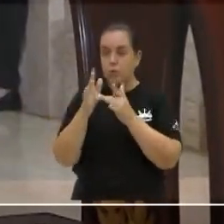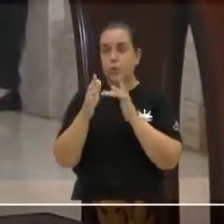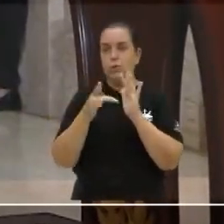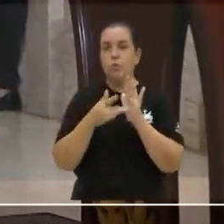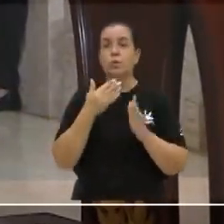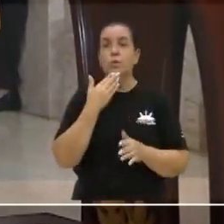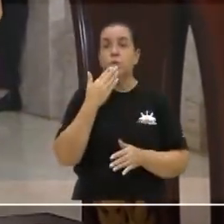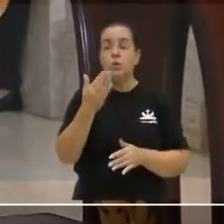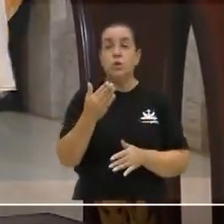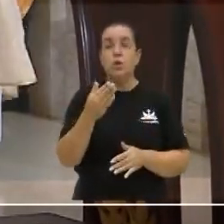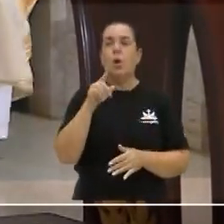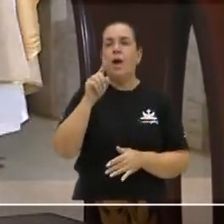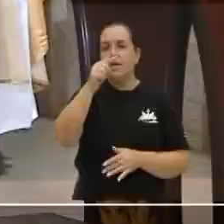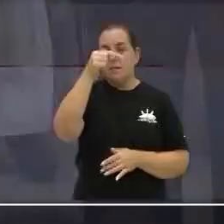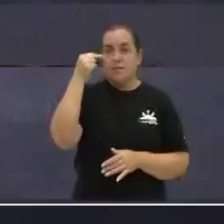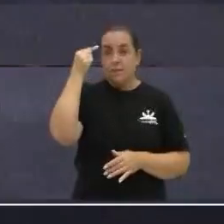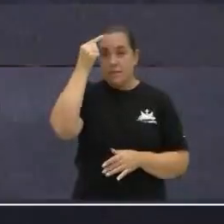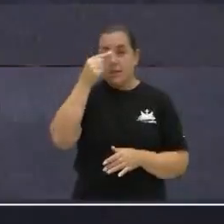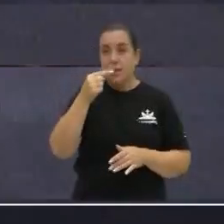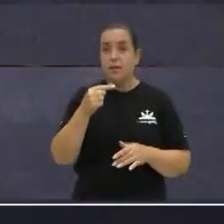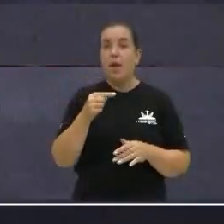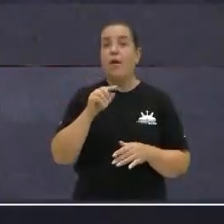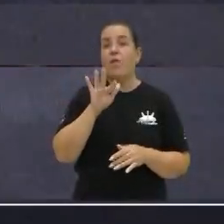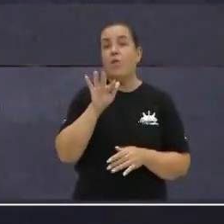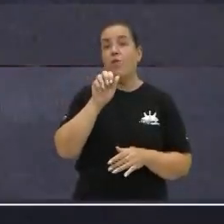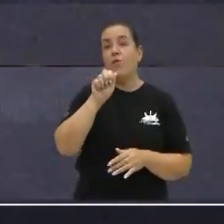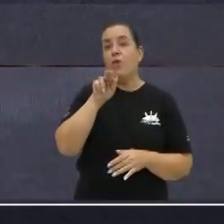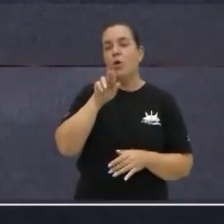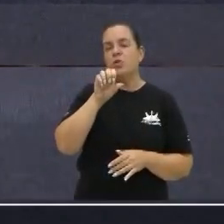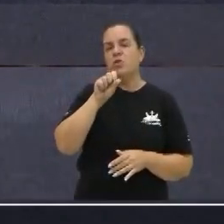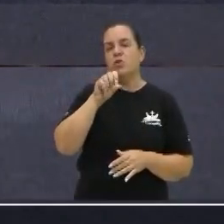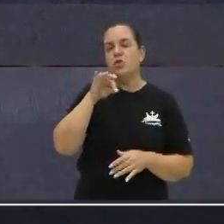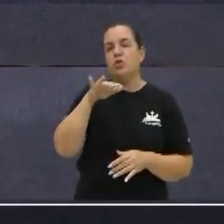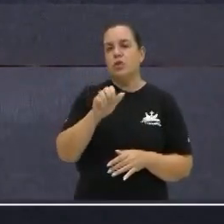Santa Faustina. Escreva embaixo do meu quadro: